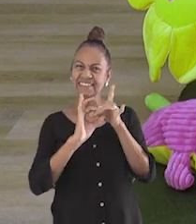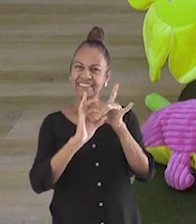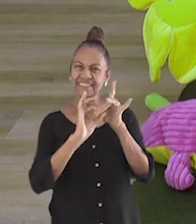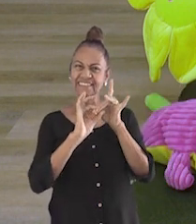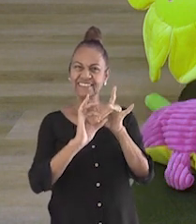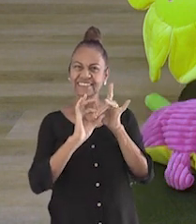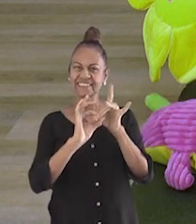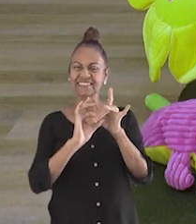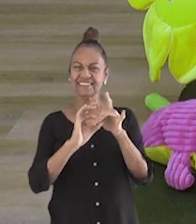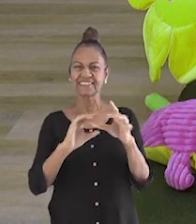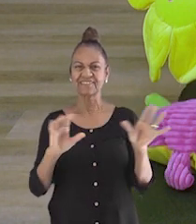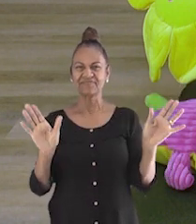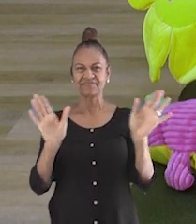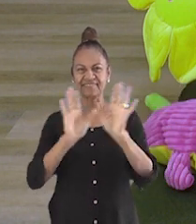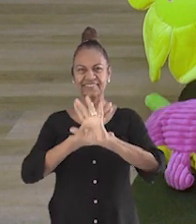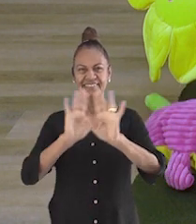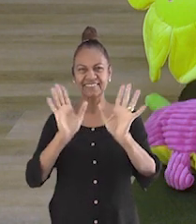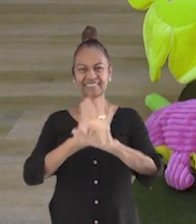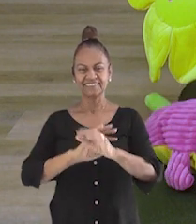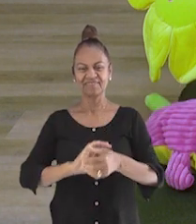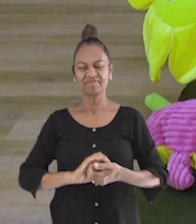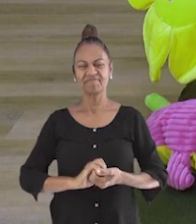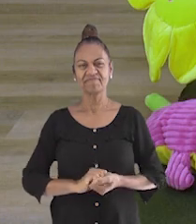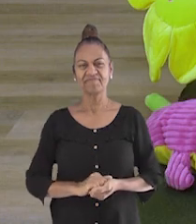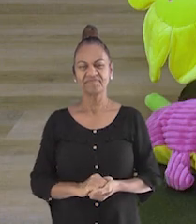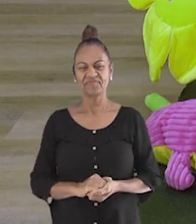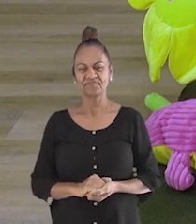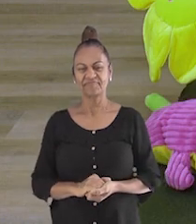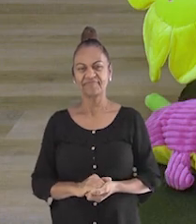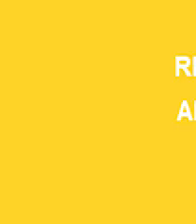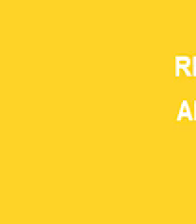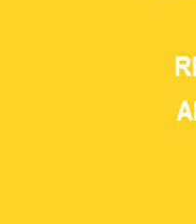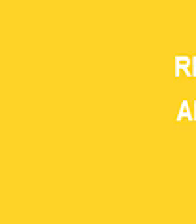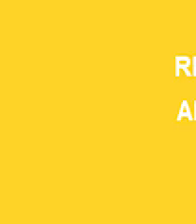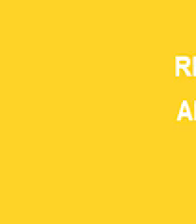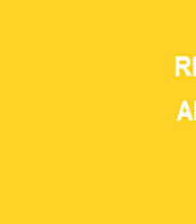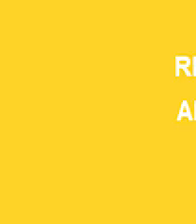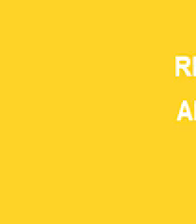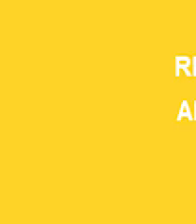que mesmo distantes, estamos juntos.